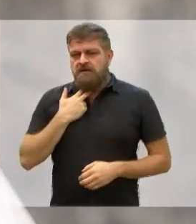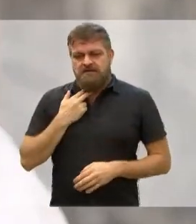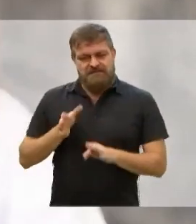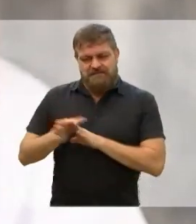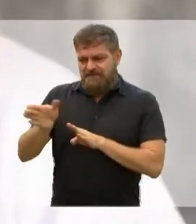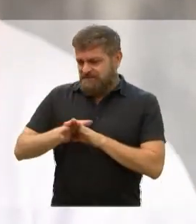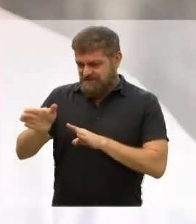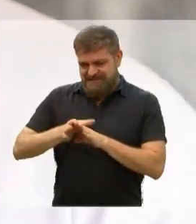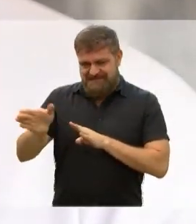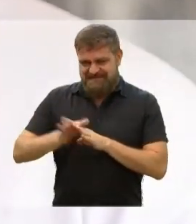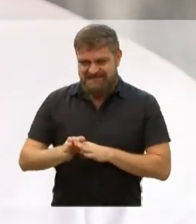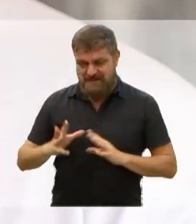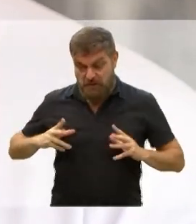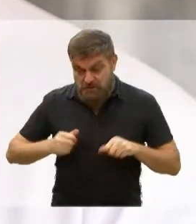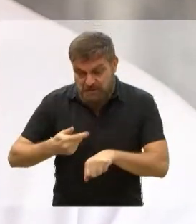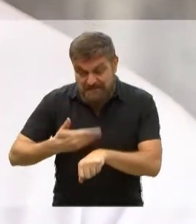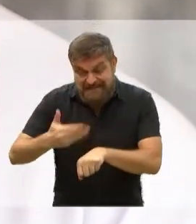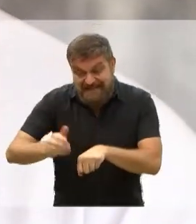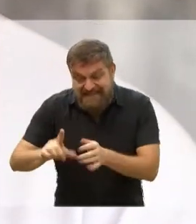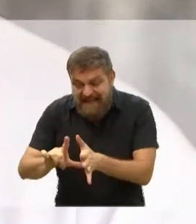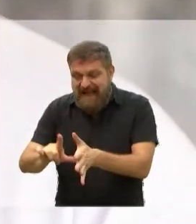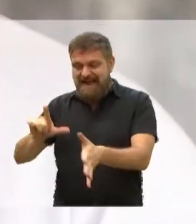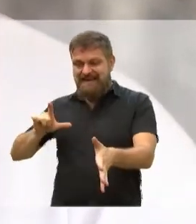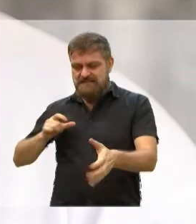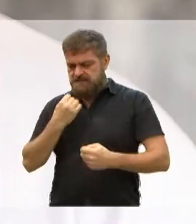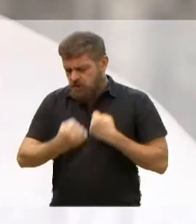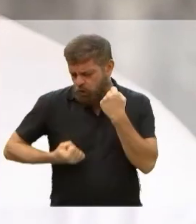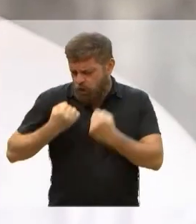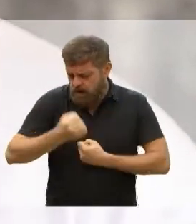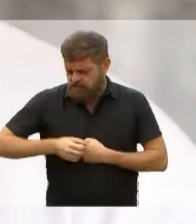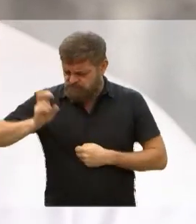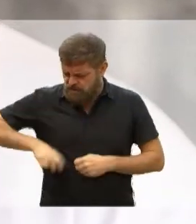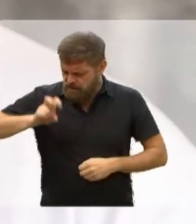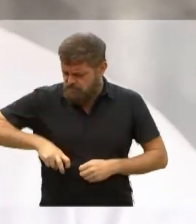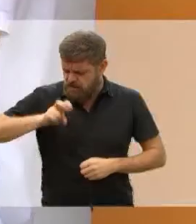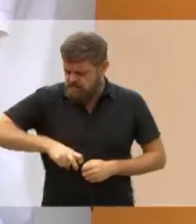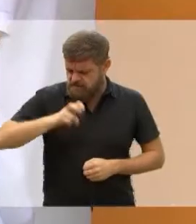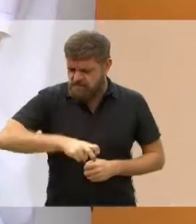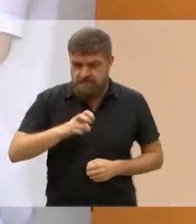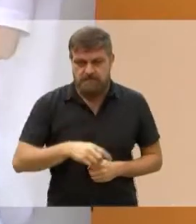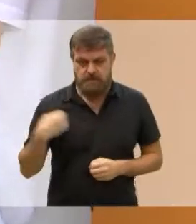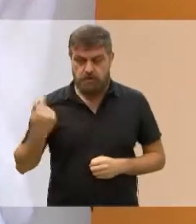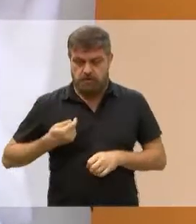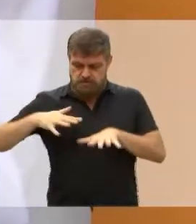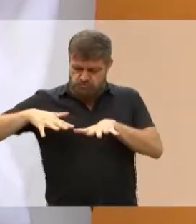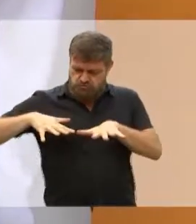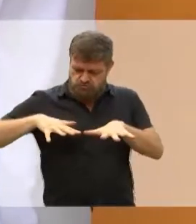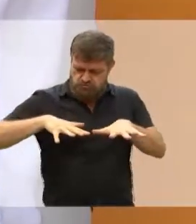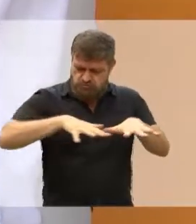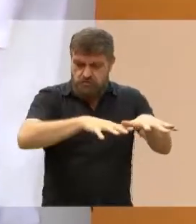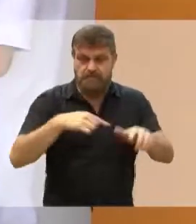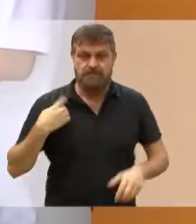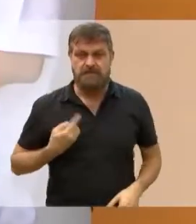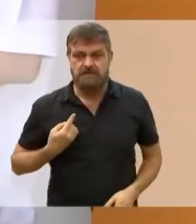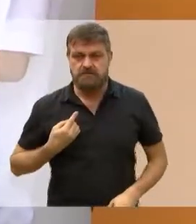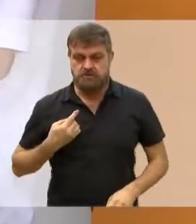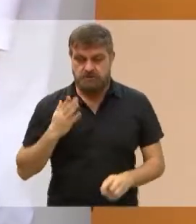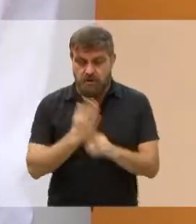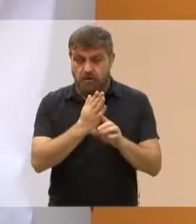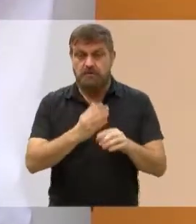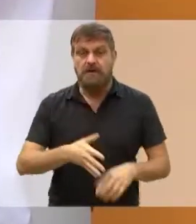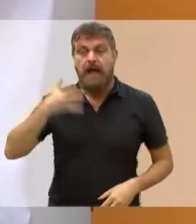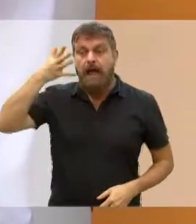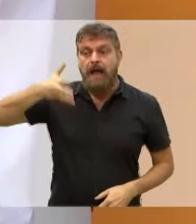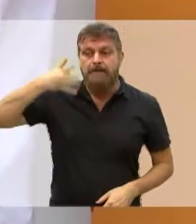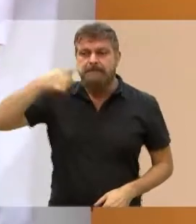aconselho, o conselho é que todo mundo se prepare, né? Mas enfim, nós fomos descobrir isso durante as